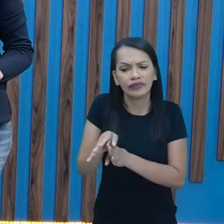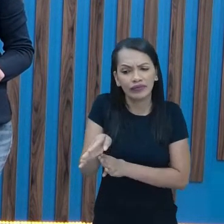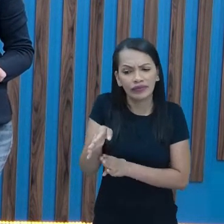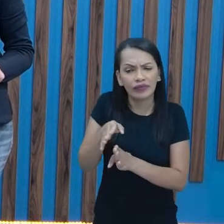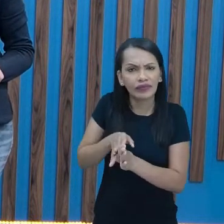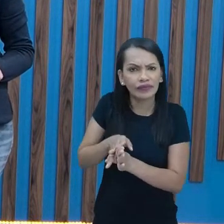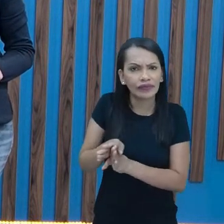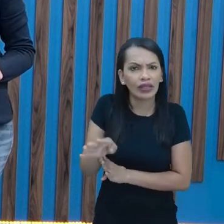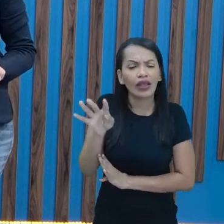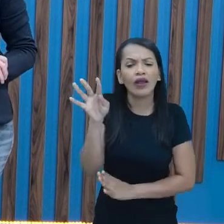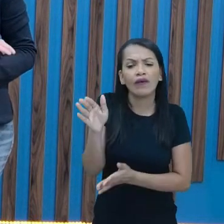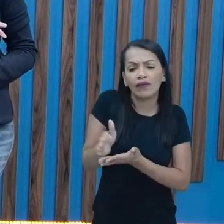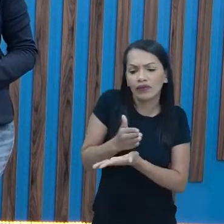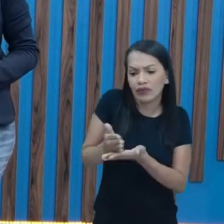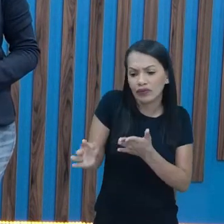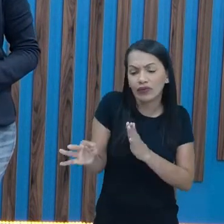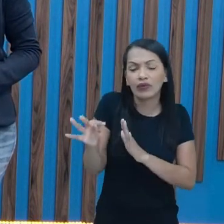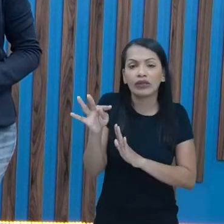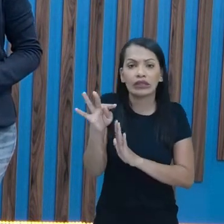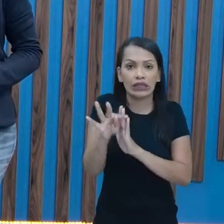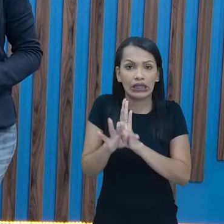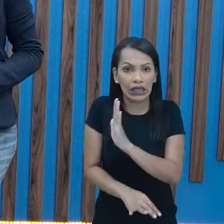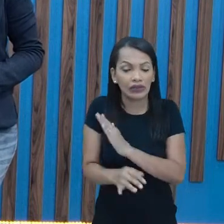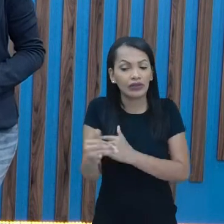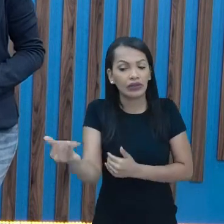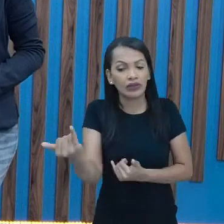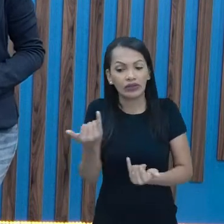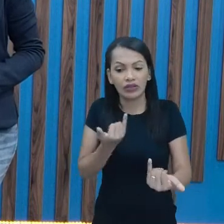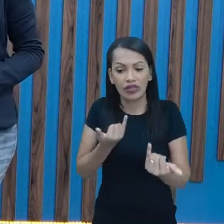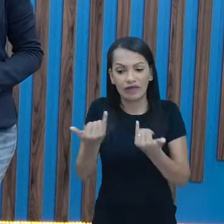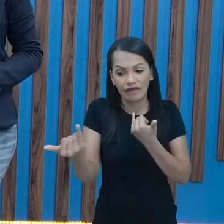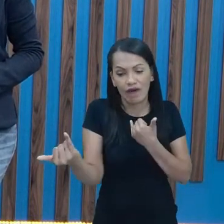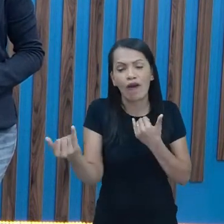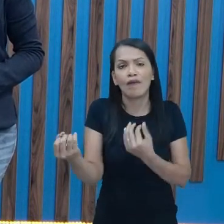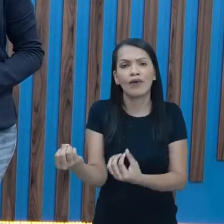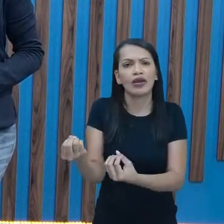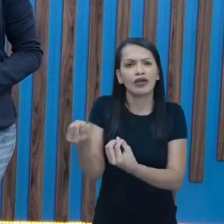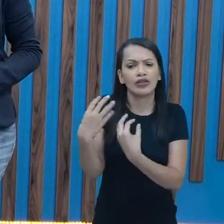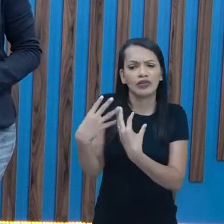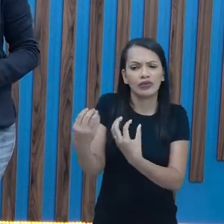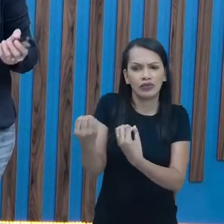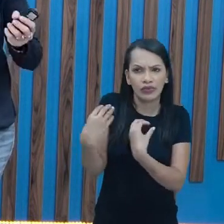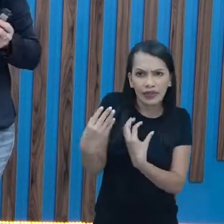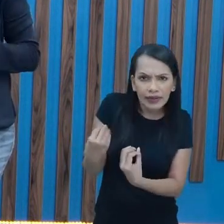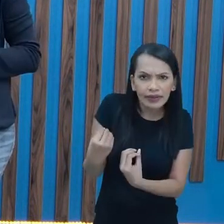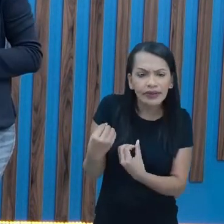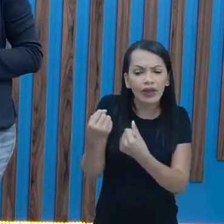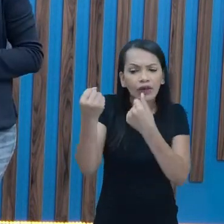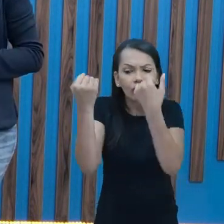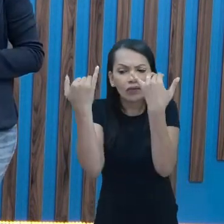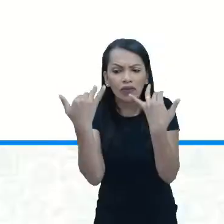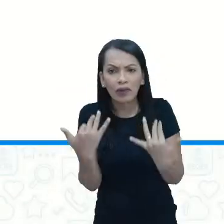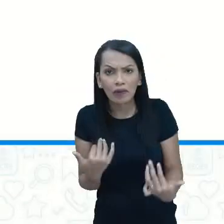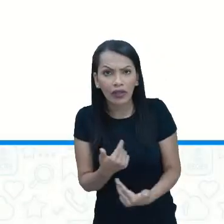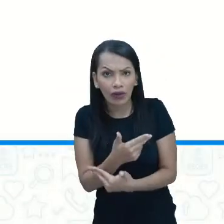tipos de textos que nos informam, que nos ensinam, que nos explicam alguma coisa.